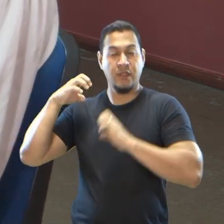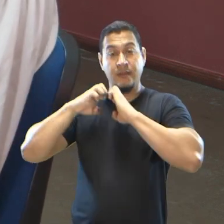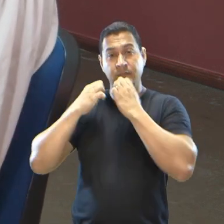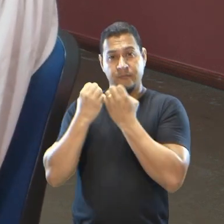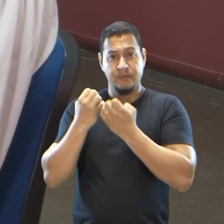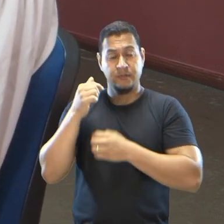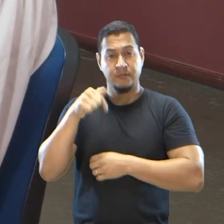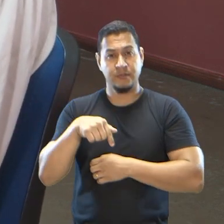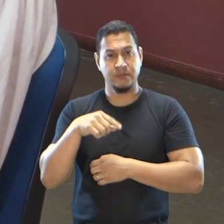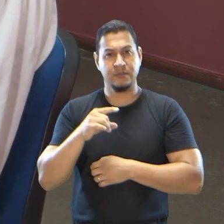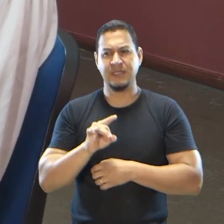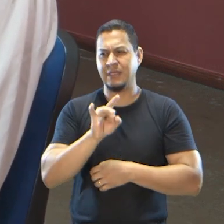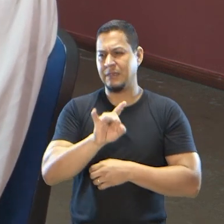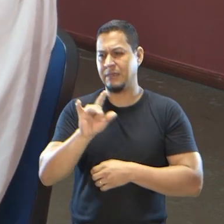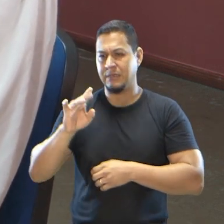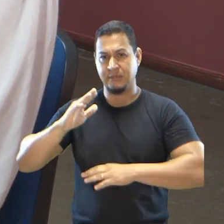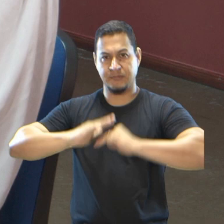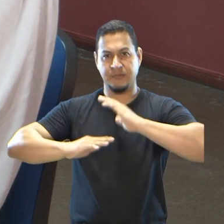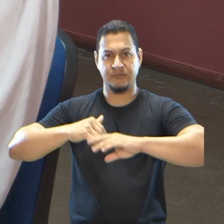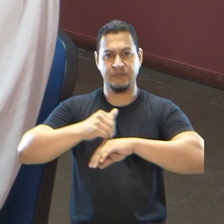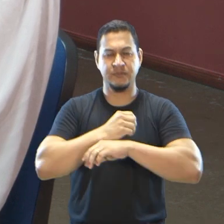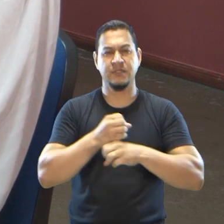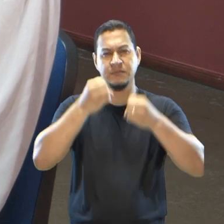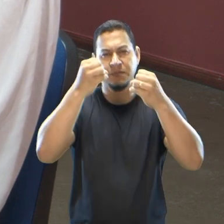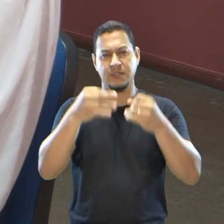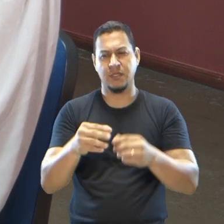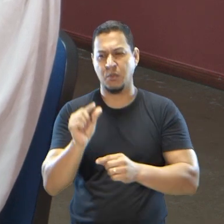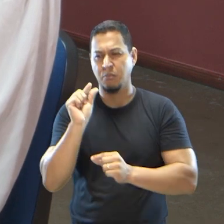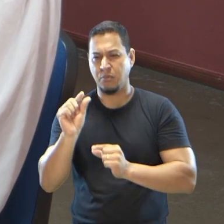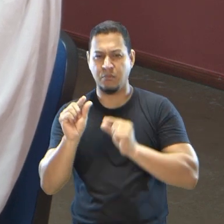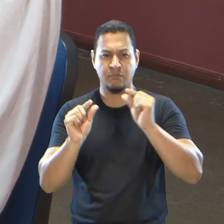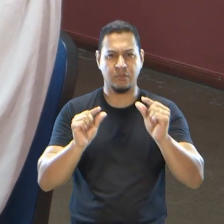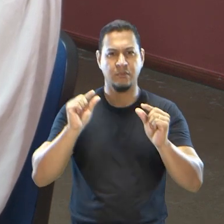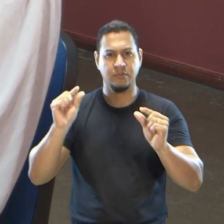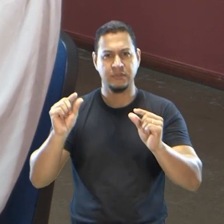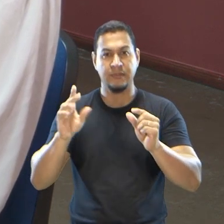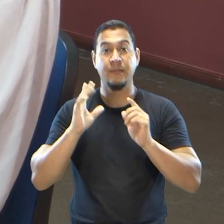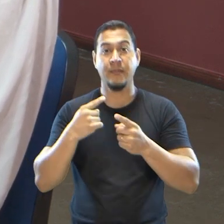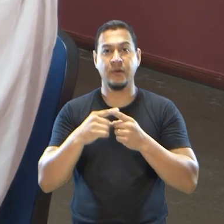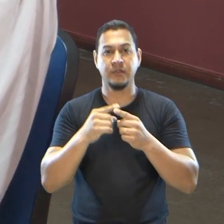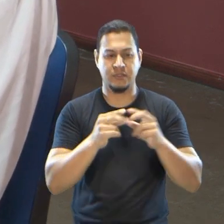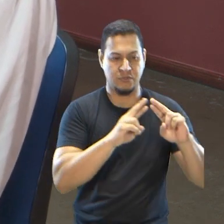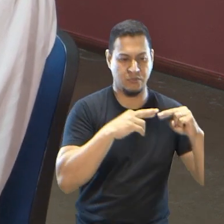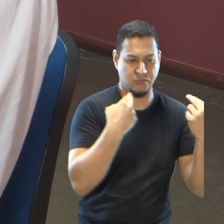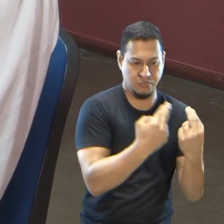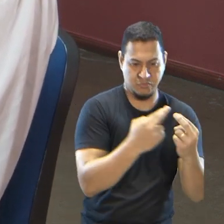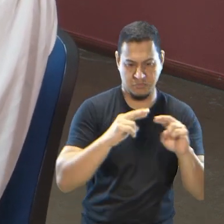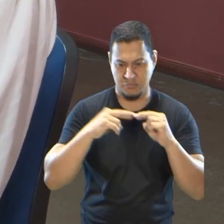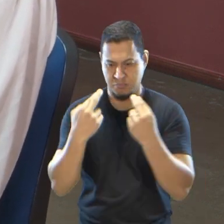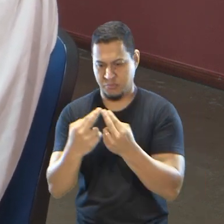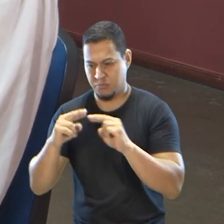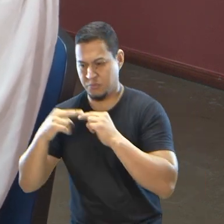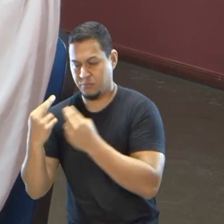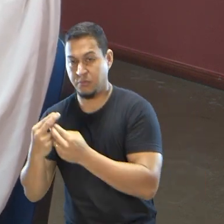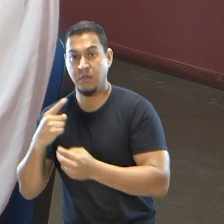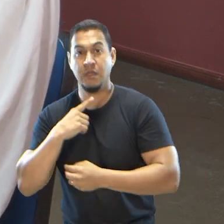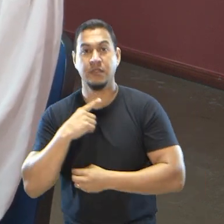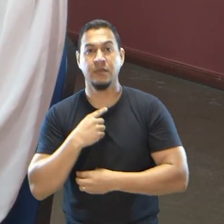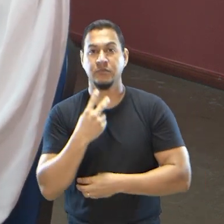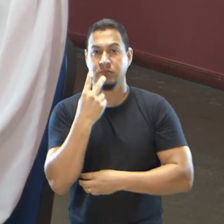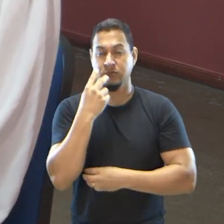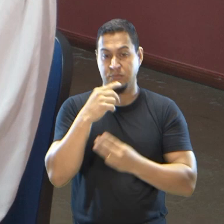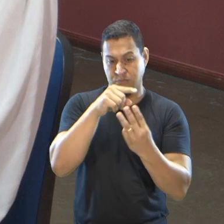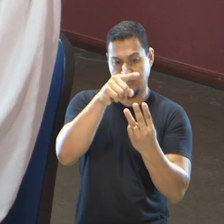que cada profissional falando um pouco, que nós teremos em cada mesa 3 profissionais, um moderador